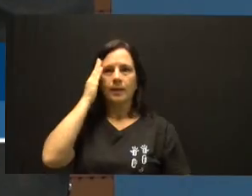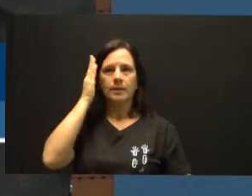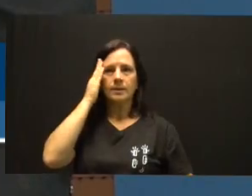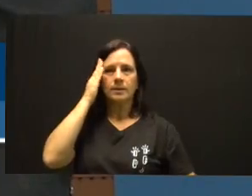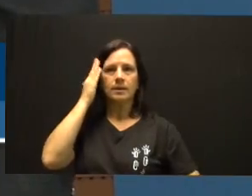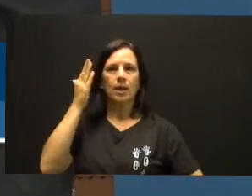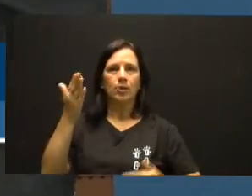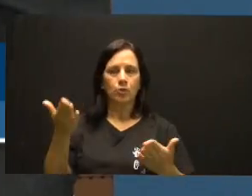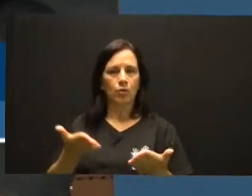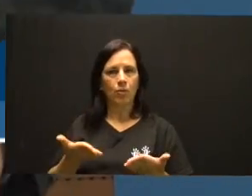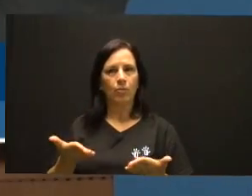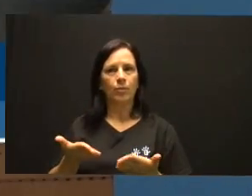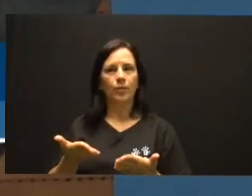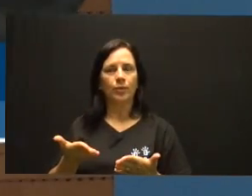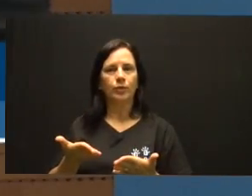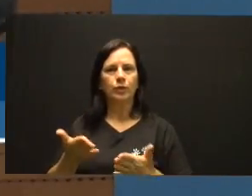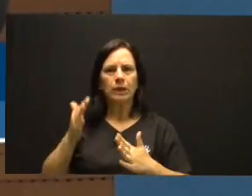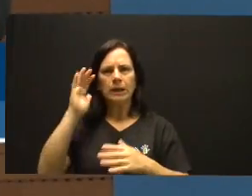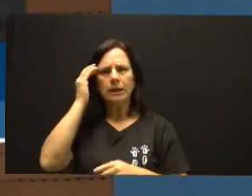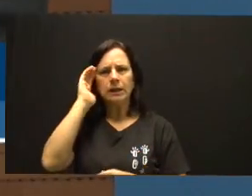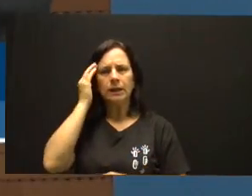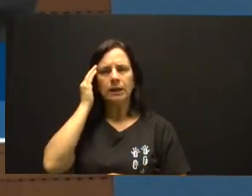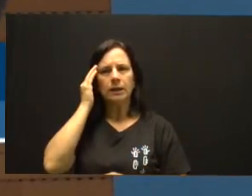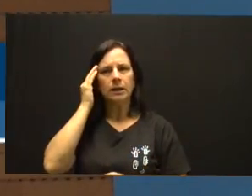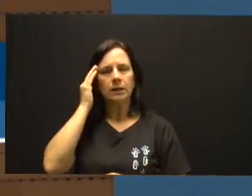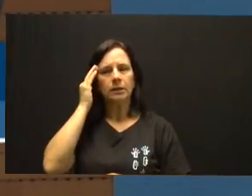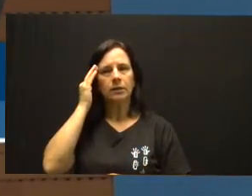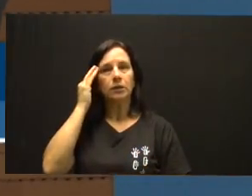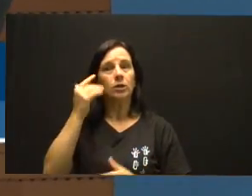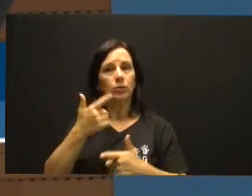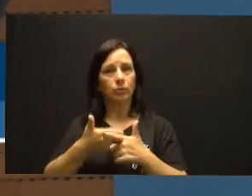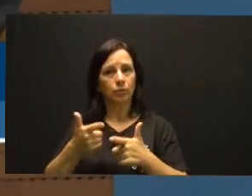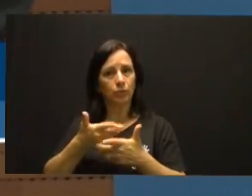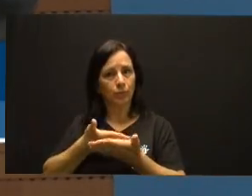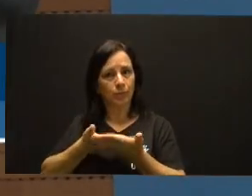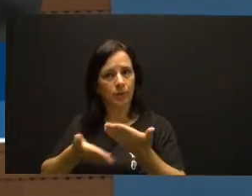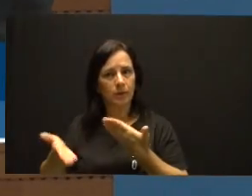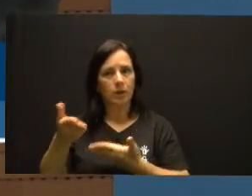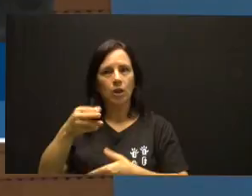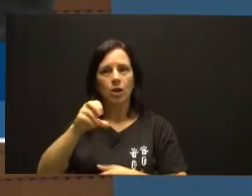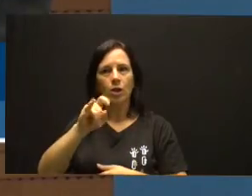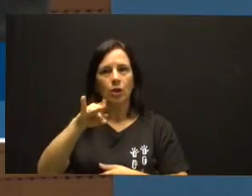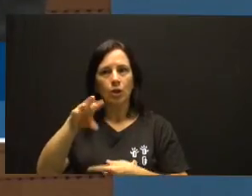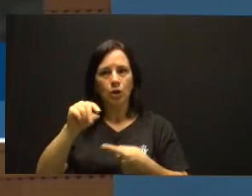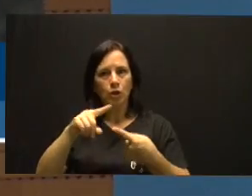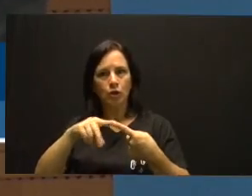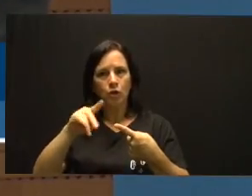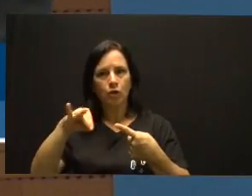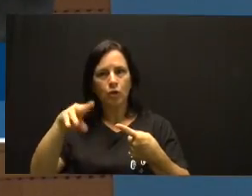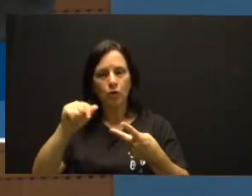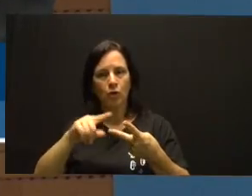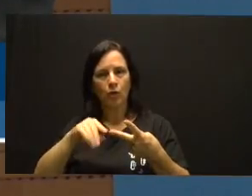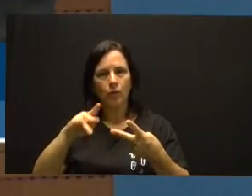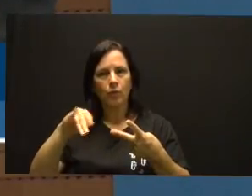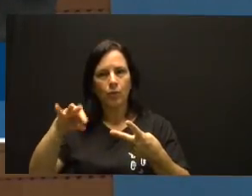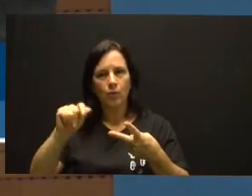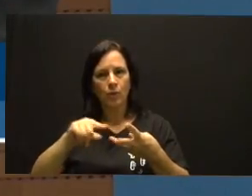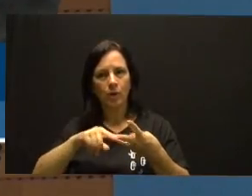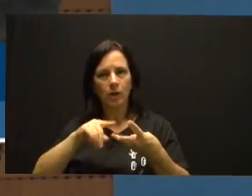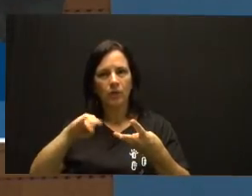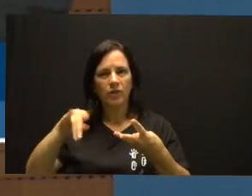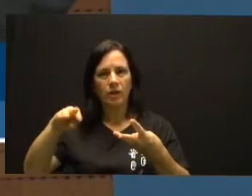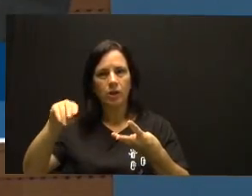tem a sensibilidade de entender o que tem se passado. Sítio Novo, Ilha Bela, Costa Silva, Ilha Caraguatá, Vila São